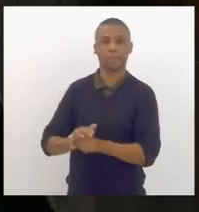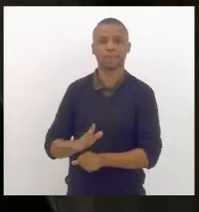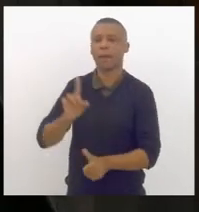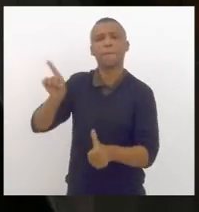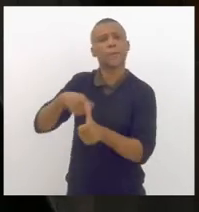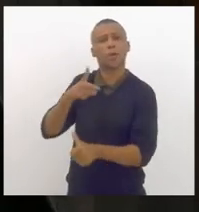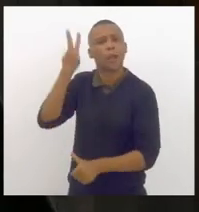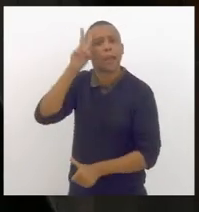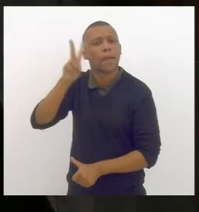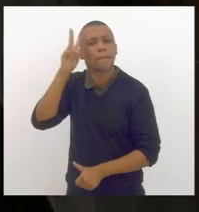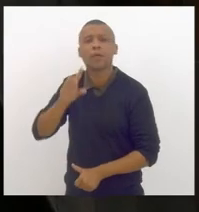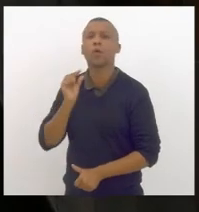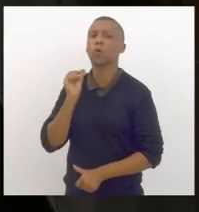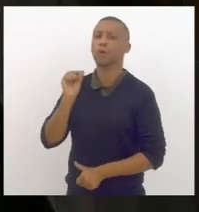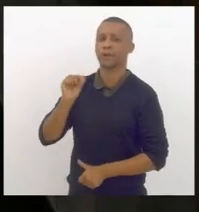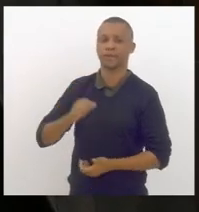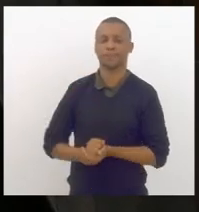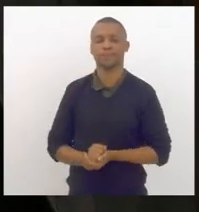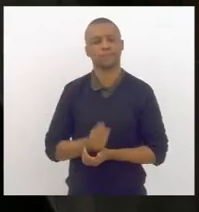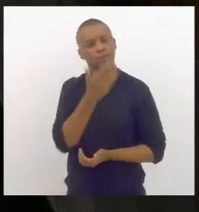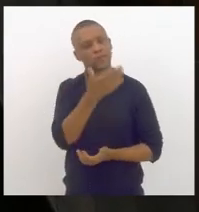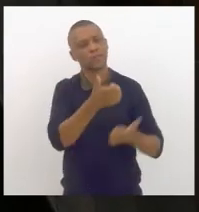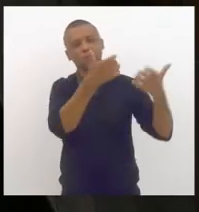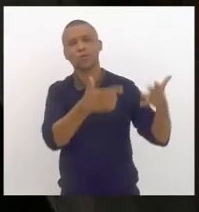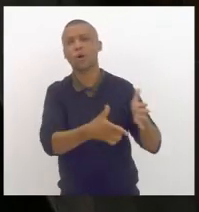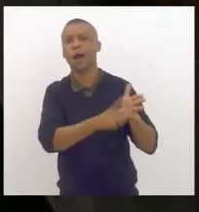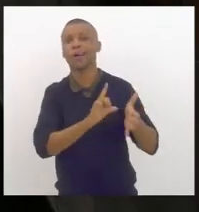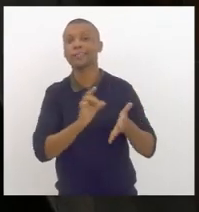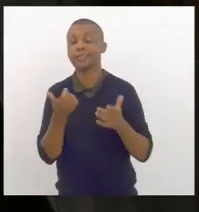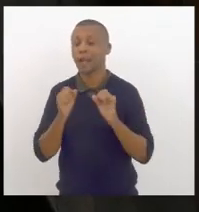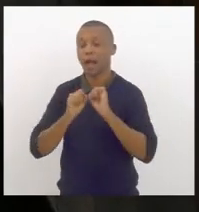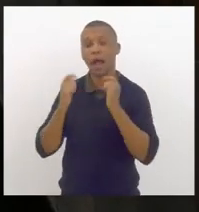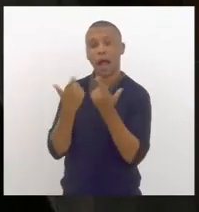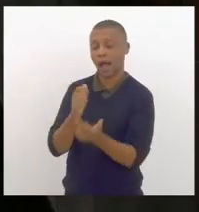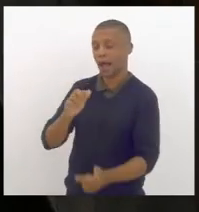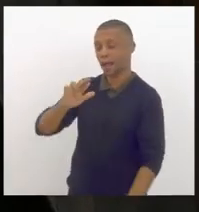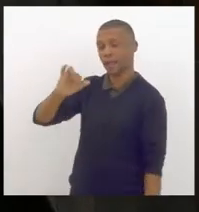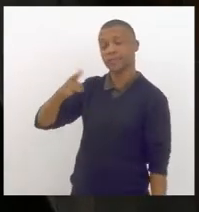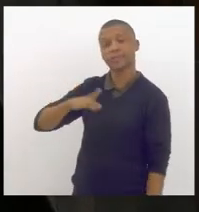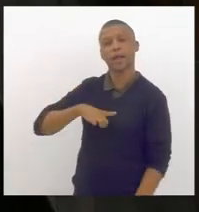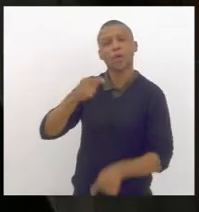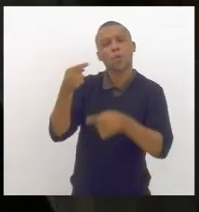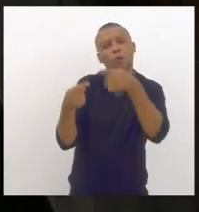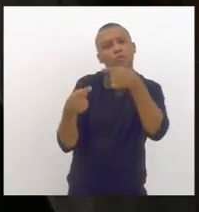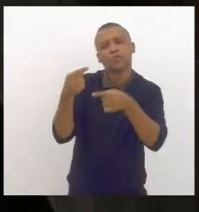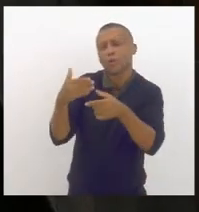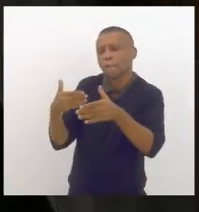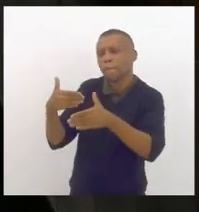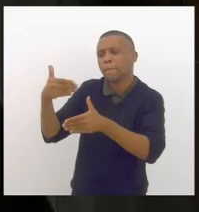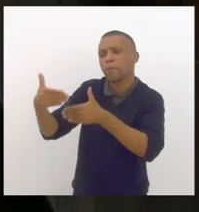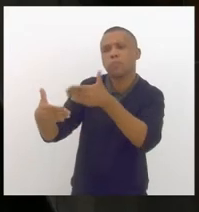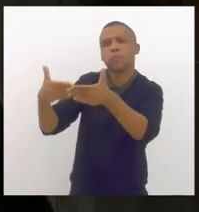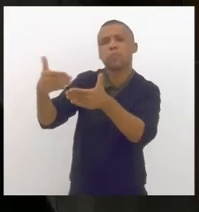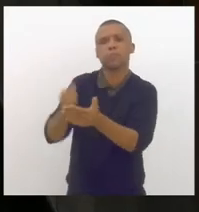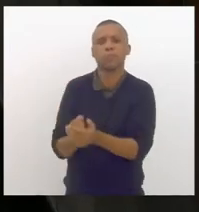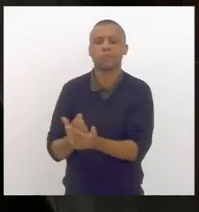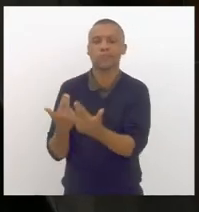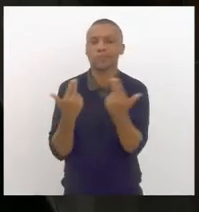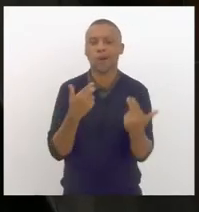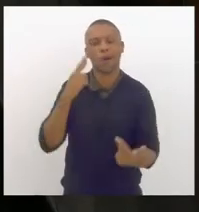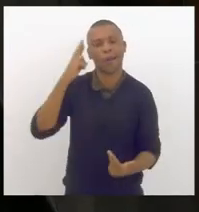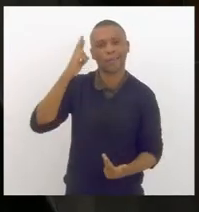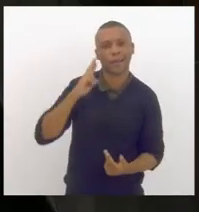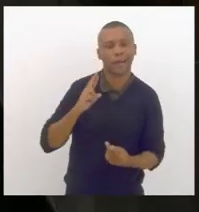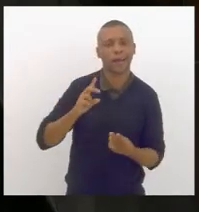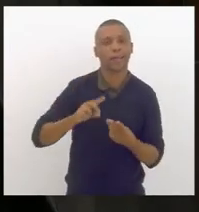ressaltou, que a Casa tem uma tramitação ordinária. E como Renata,